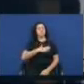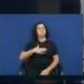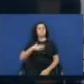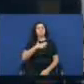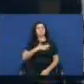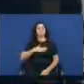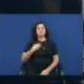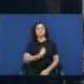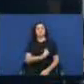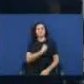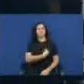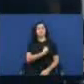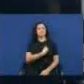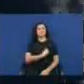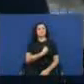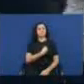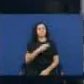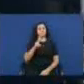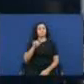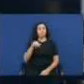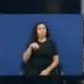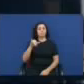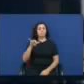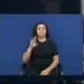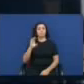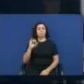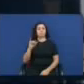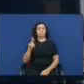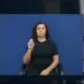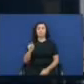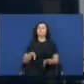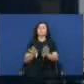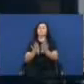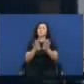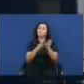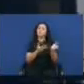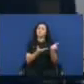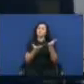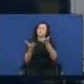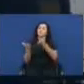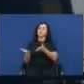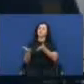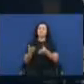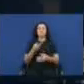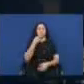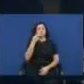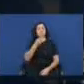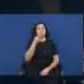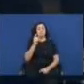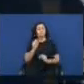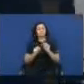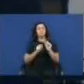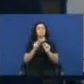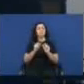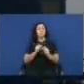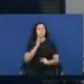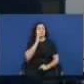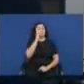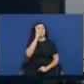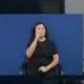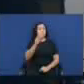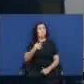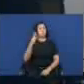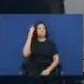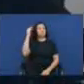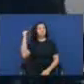Vitório, e ao Vinícius, né? Também seja bem-vindo a essa casa. E tenho que dizer que vai dar o que falar esse